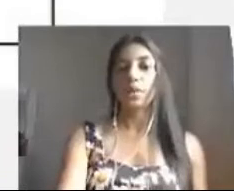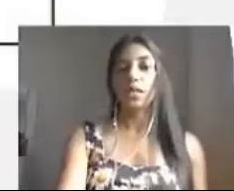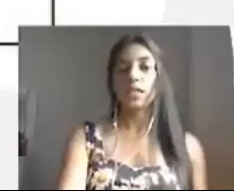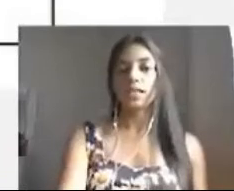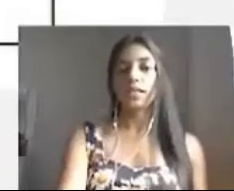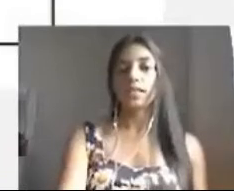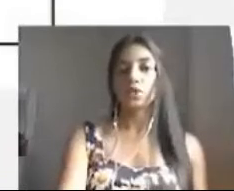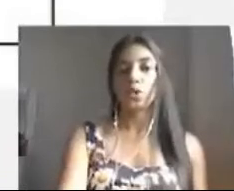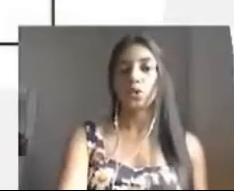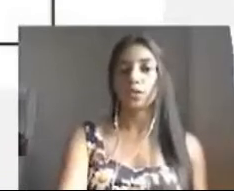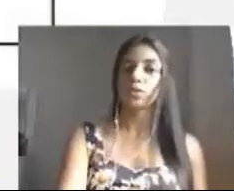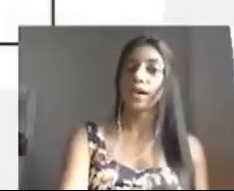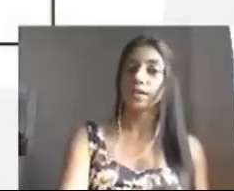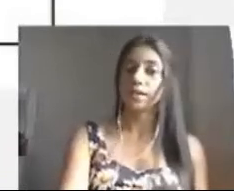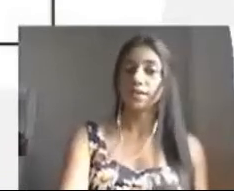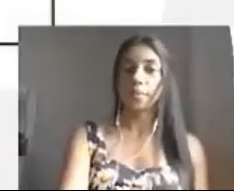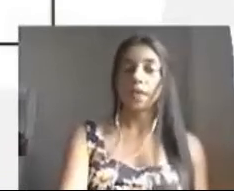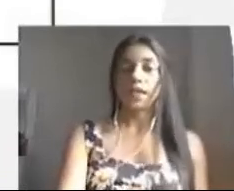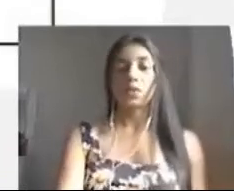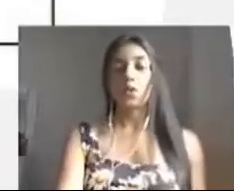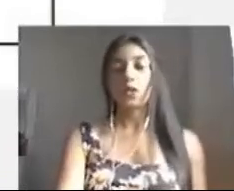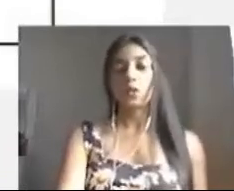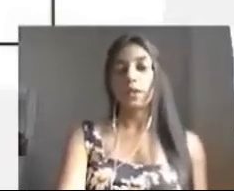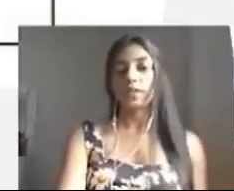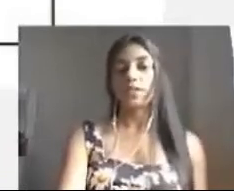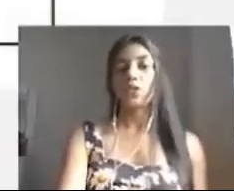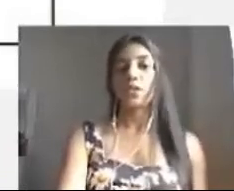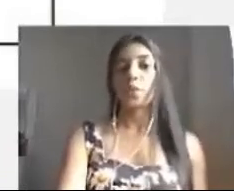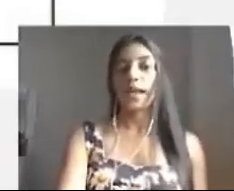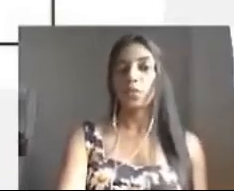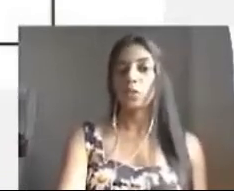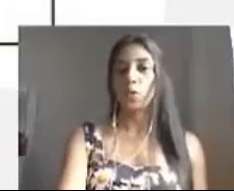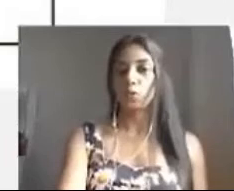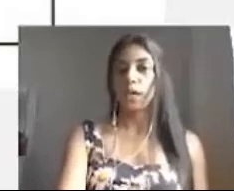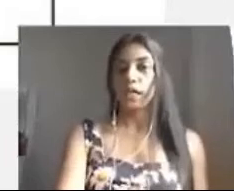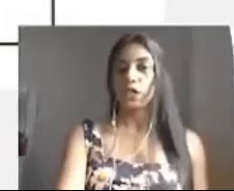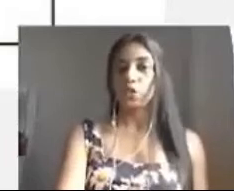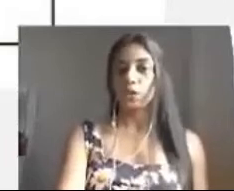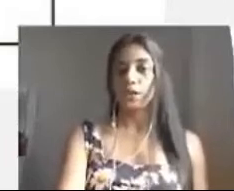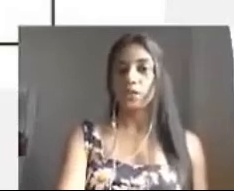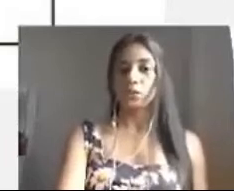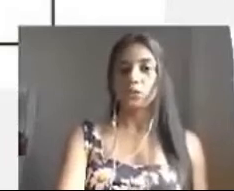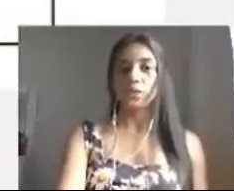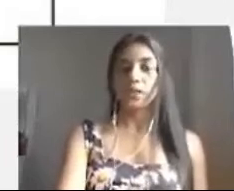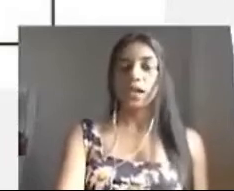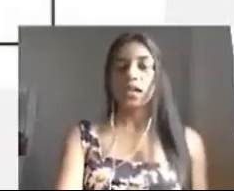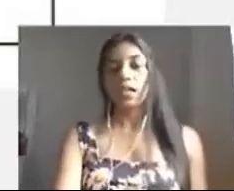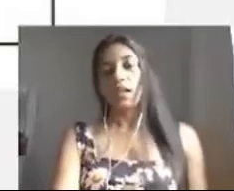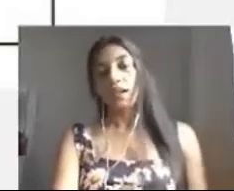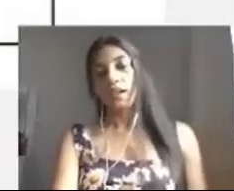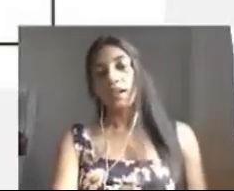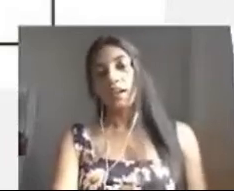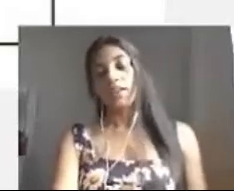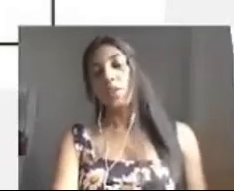o nosso caminho aqui dos polos, né, nosso lugar das raízes. Então, como não altera o lugar das raízes, a gente consegue operar no mesmo ponto que a gente operou antes, sem controlador,